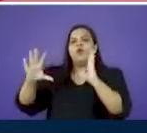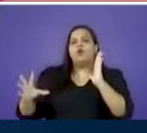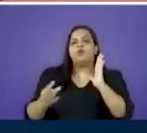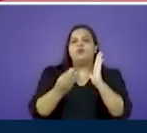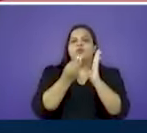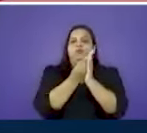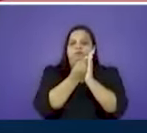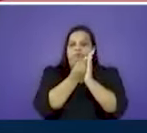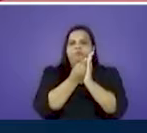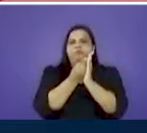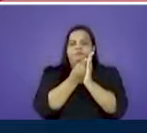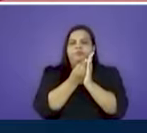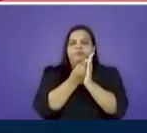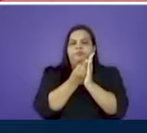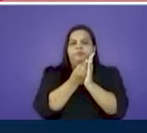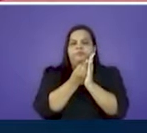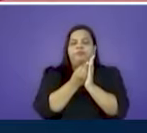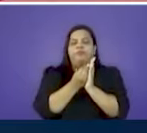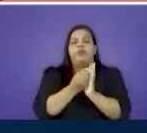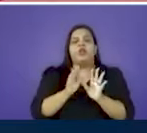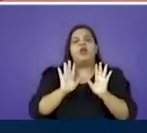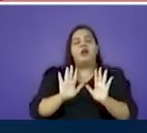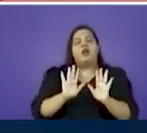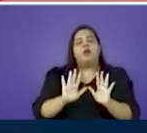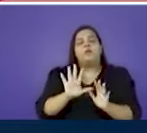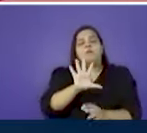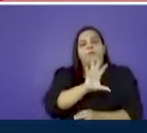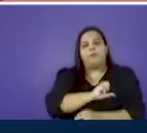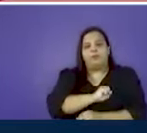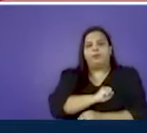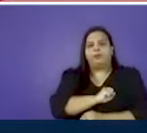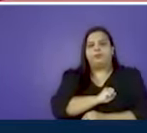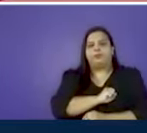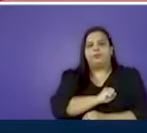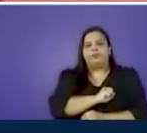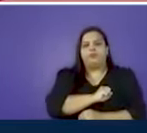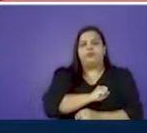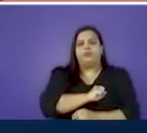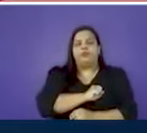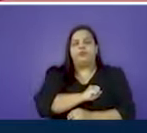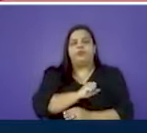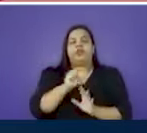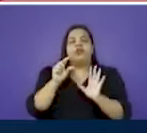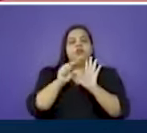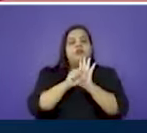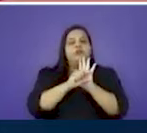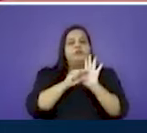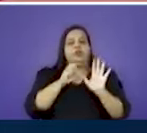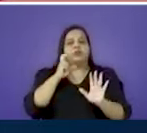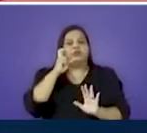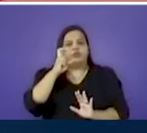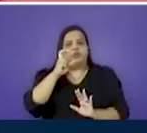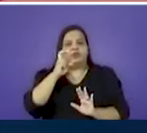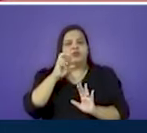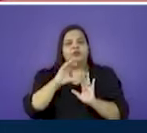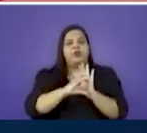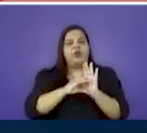terra. Mas, amados, do verso 5, do capítulo